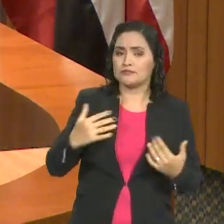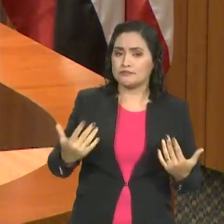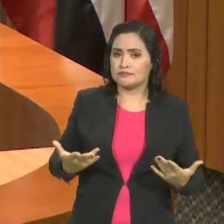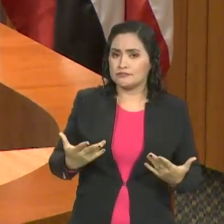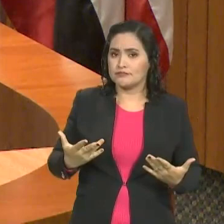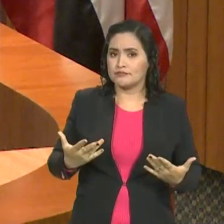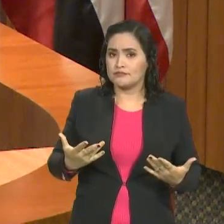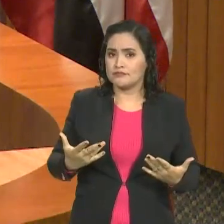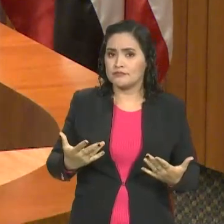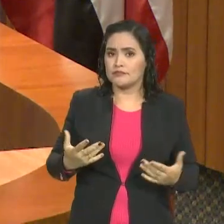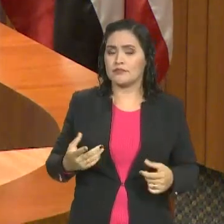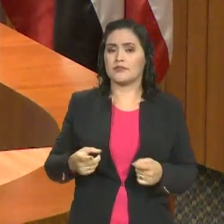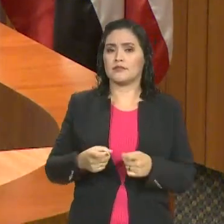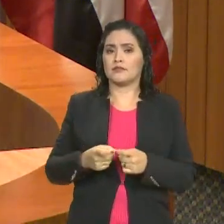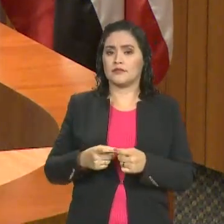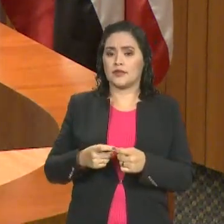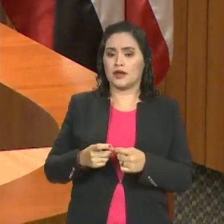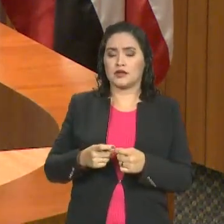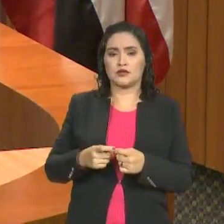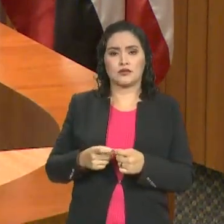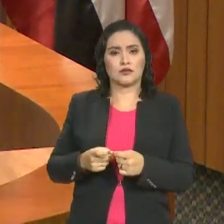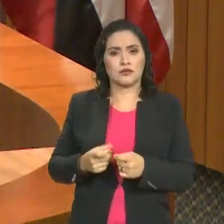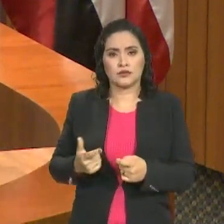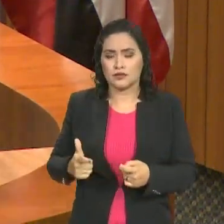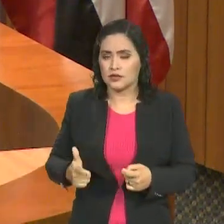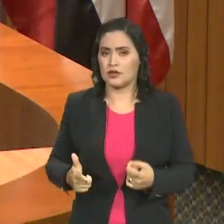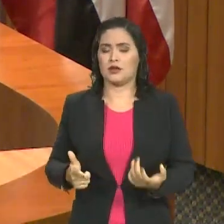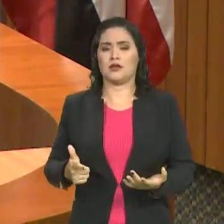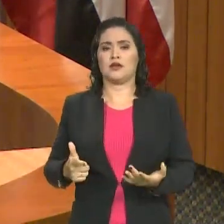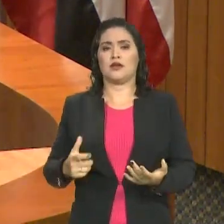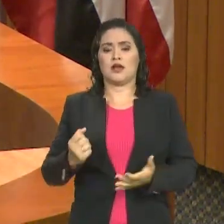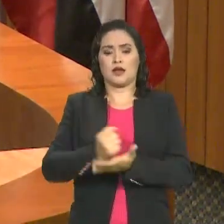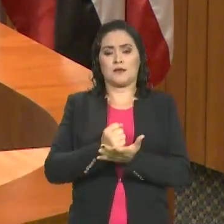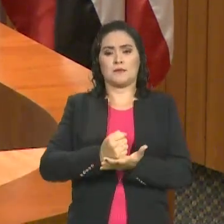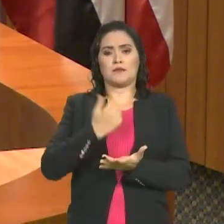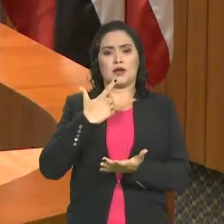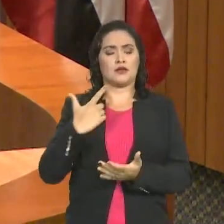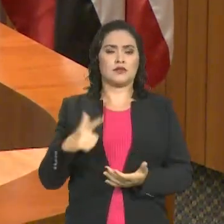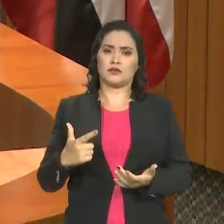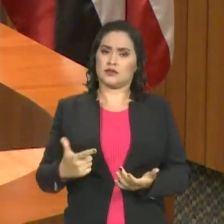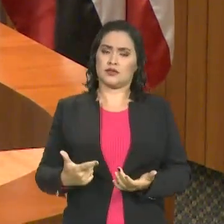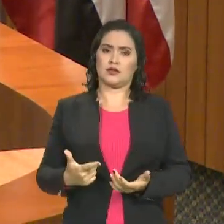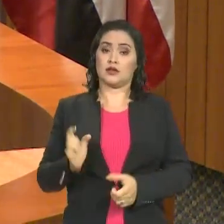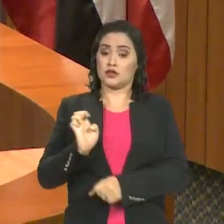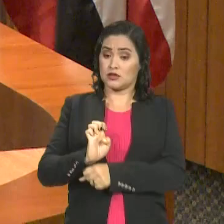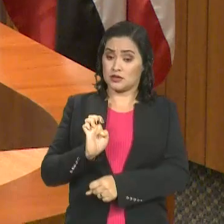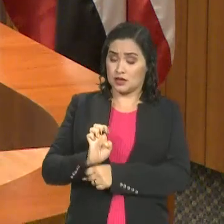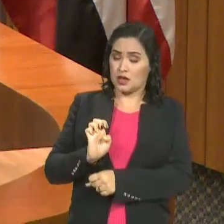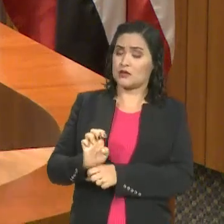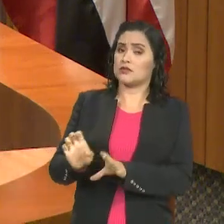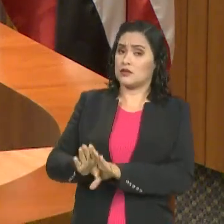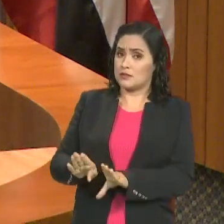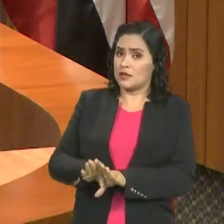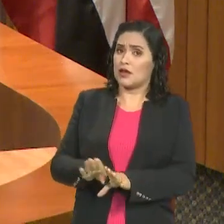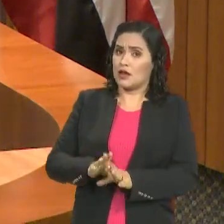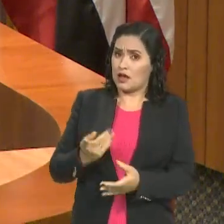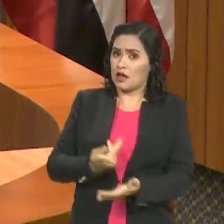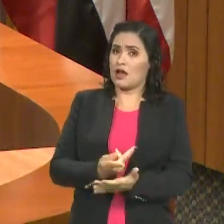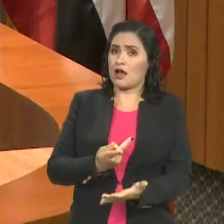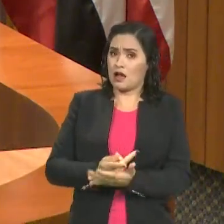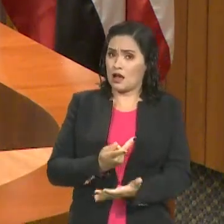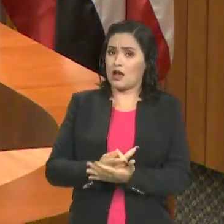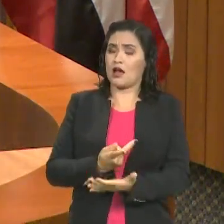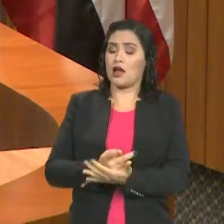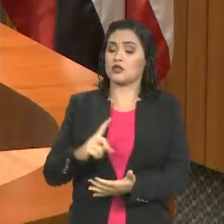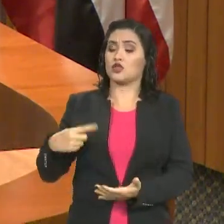estão em falta, tem atraso de profissional, como também tem no Estado, a gente todo tempo cobra, não é dizer que tem dois pesos,